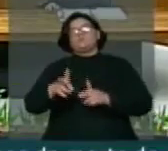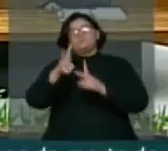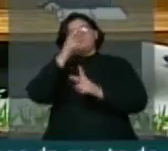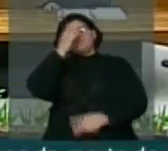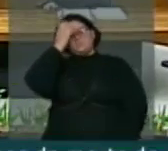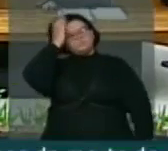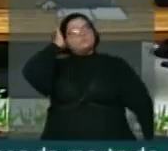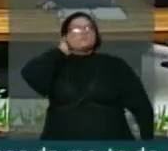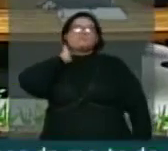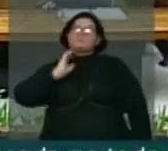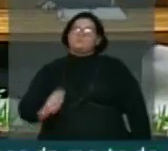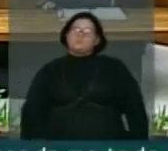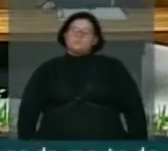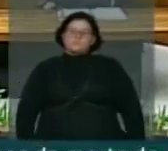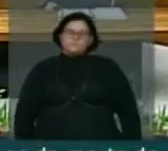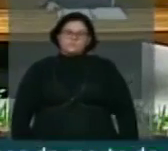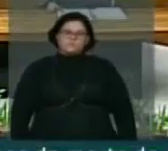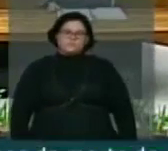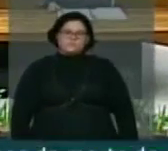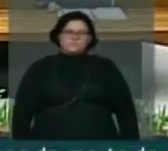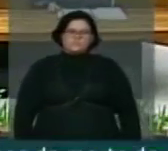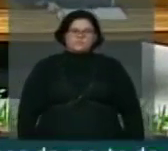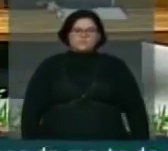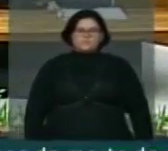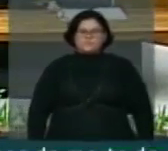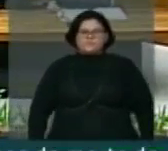dele já falou.